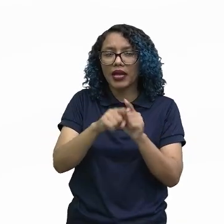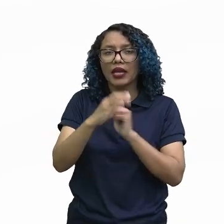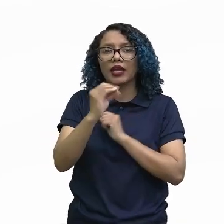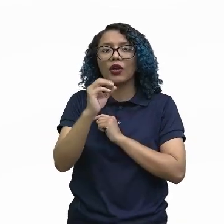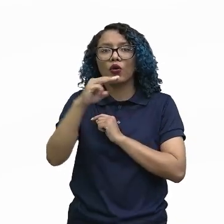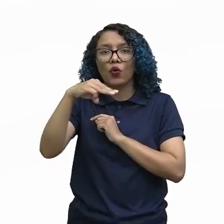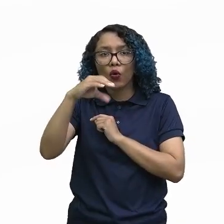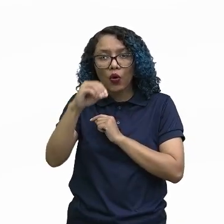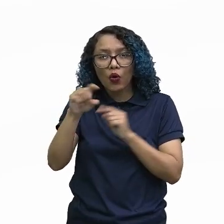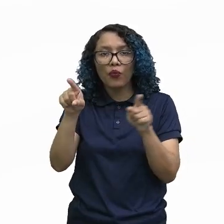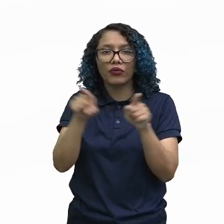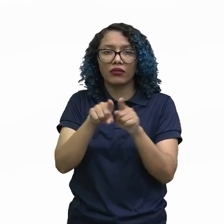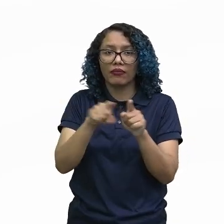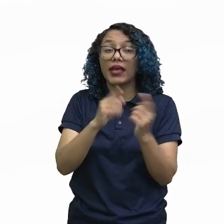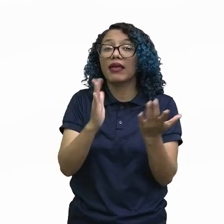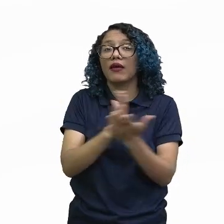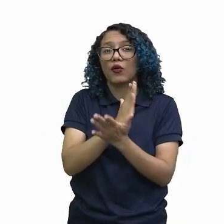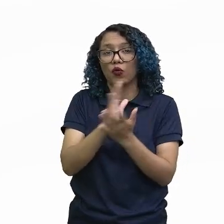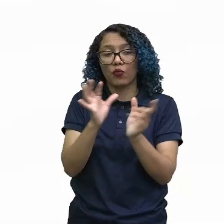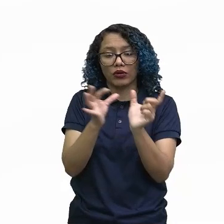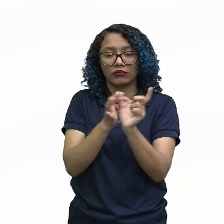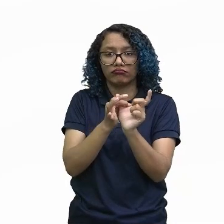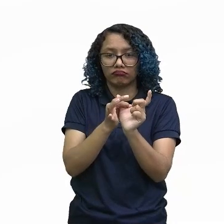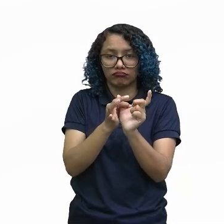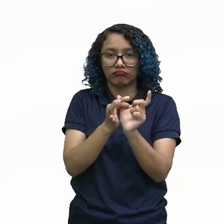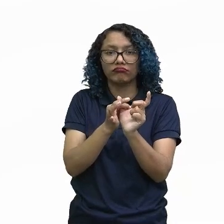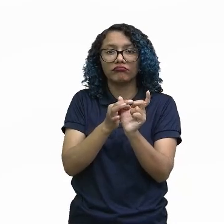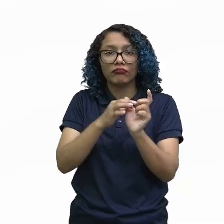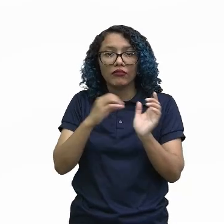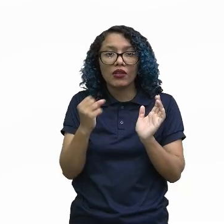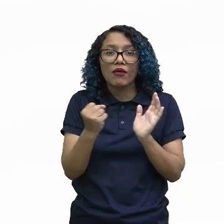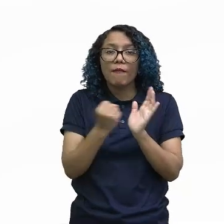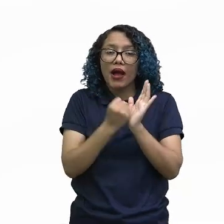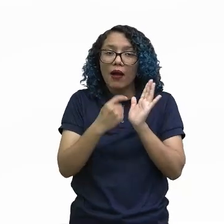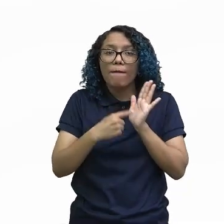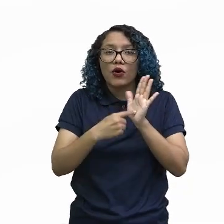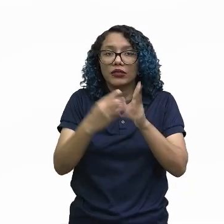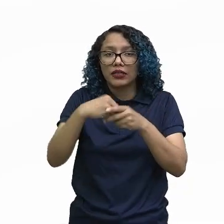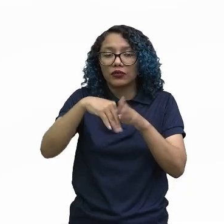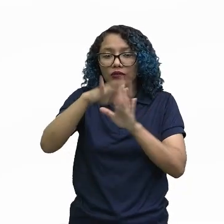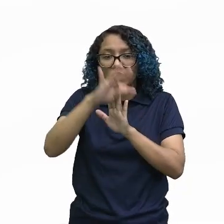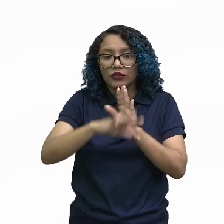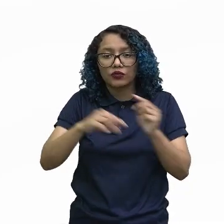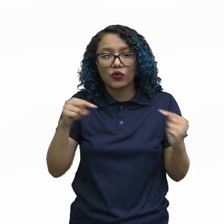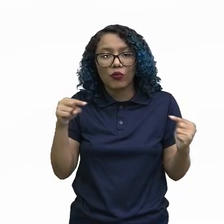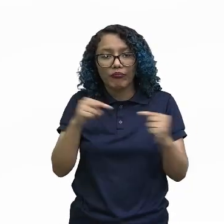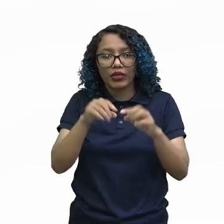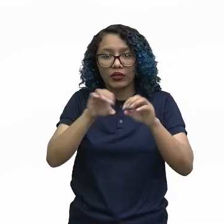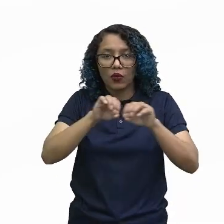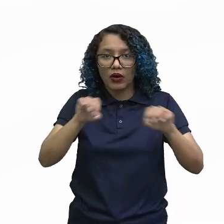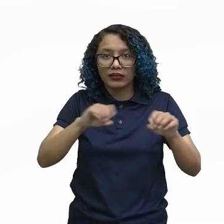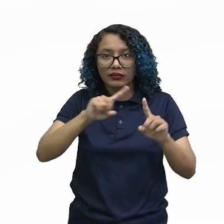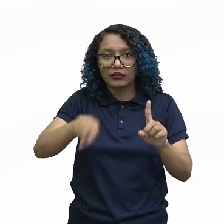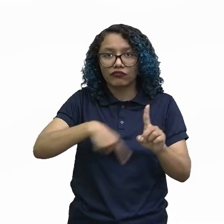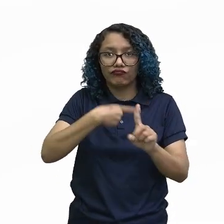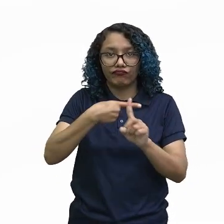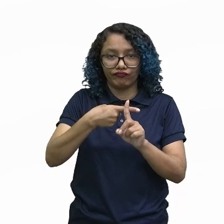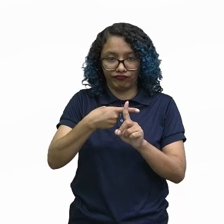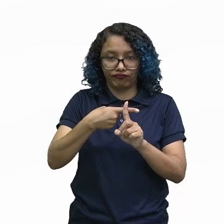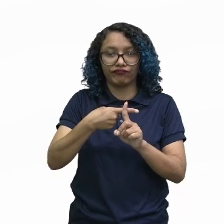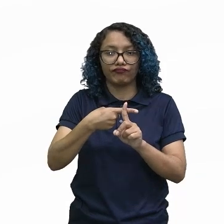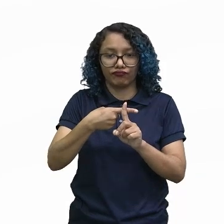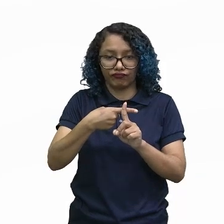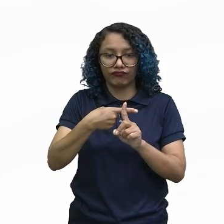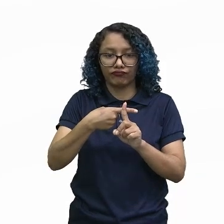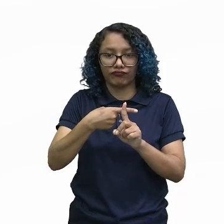essas conjunções em que vão marcar no texto que ela é uma oração aditiva, que ela é uma